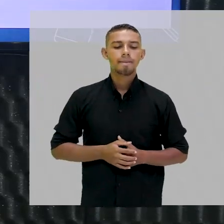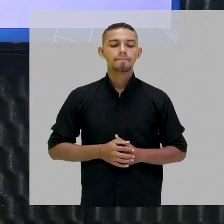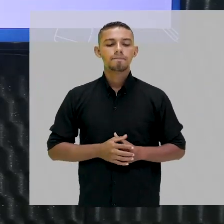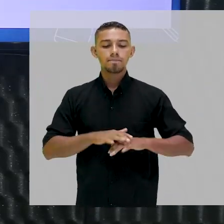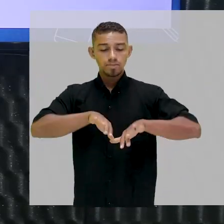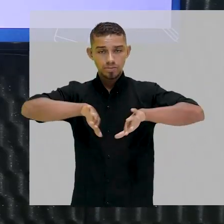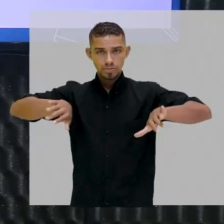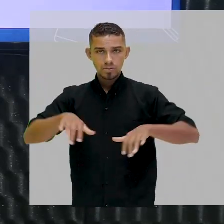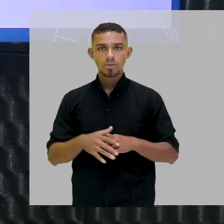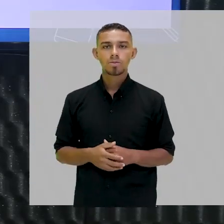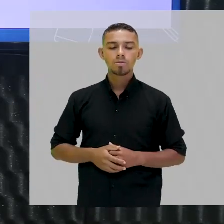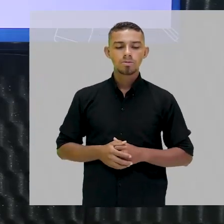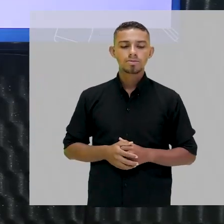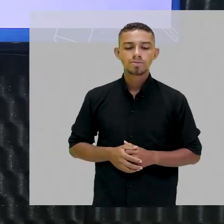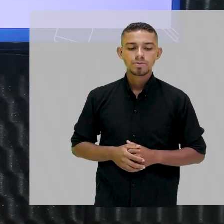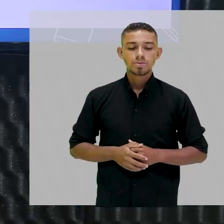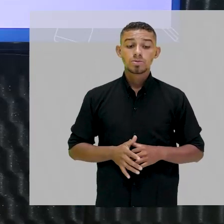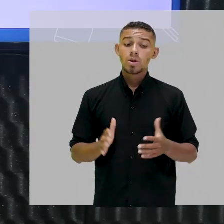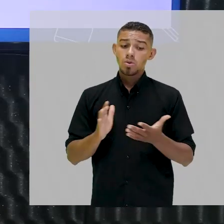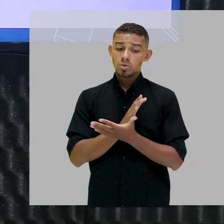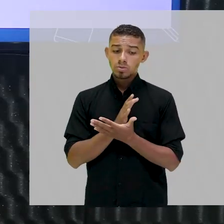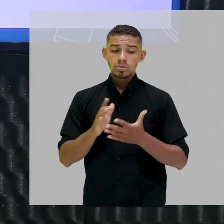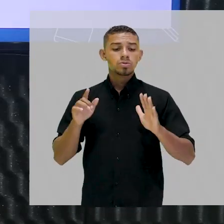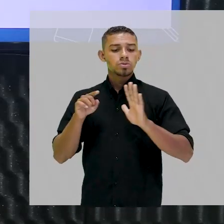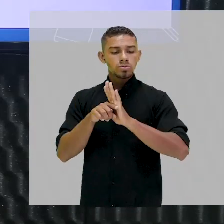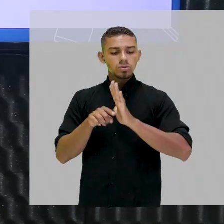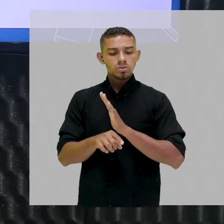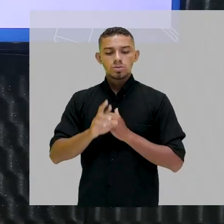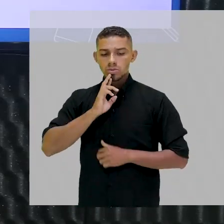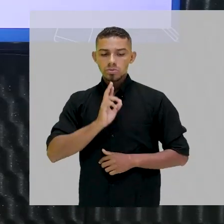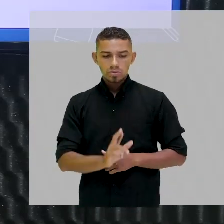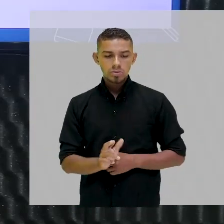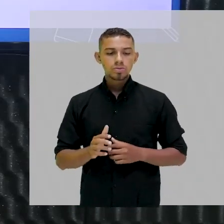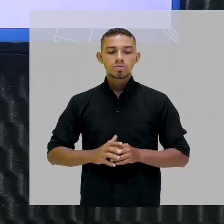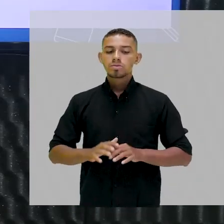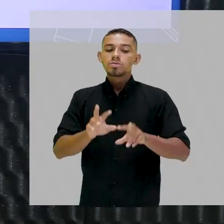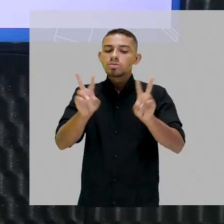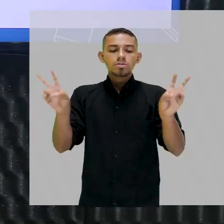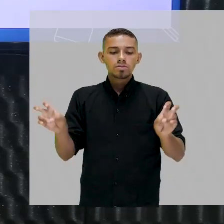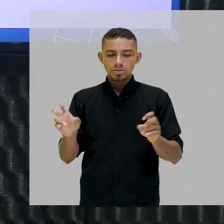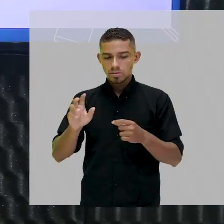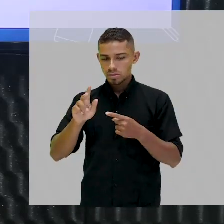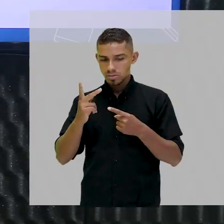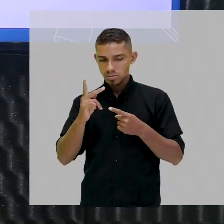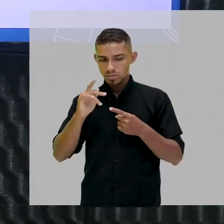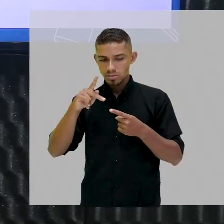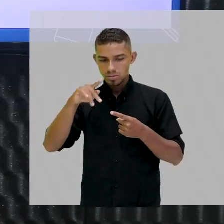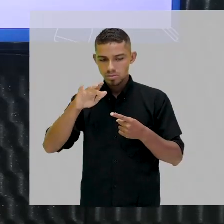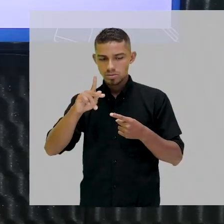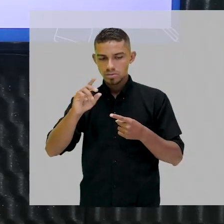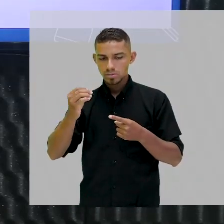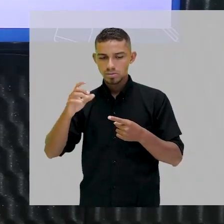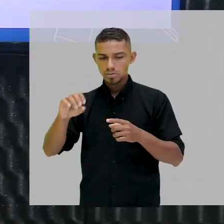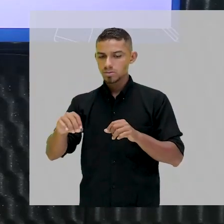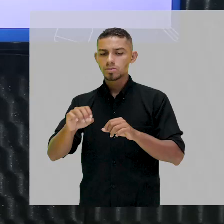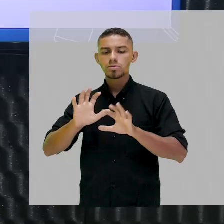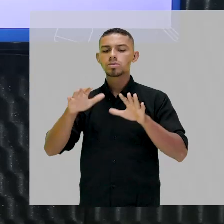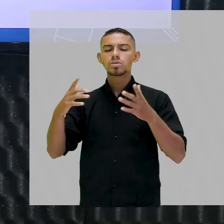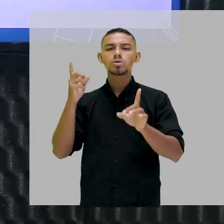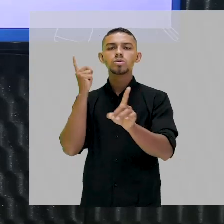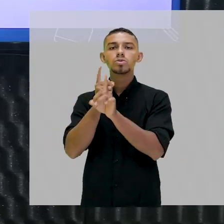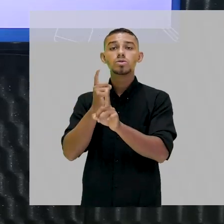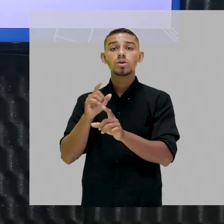Aí eu trouxe aqui algumas questões para nós resolvermos. Sobre o hip hop, indique a alternativa